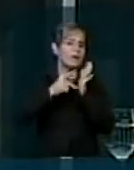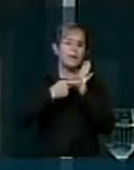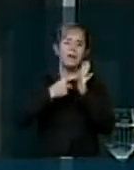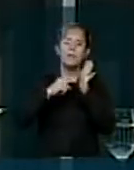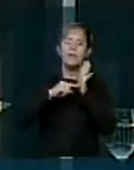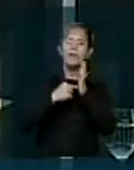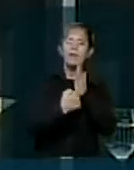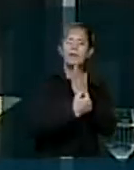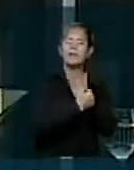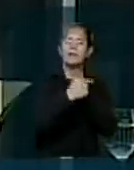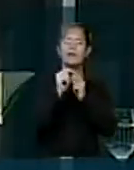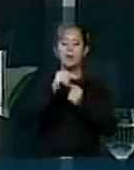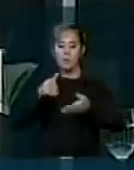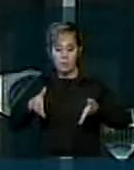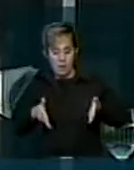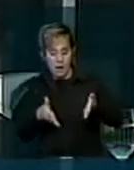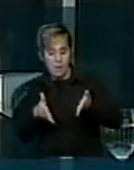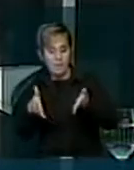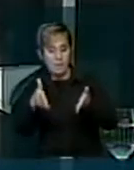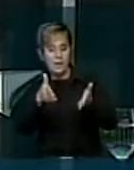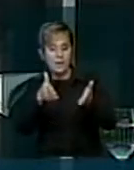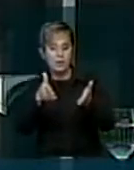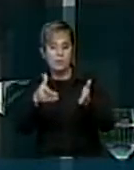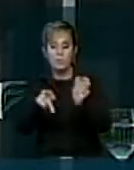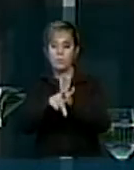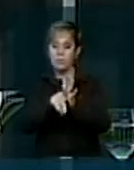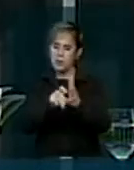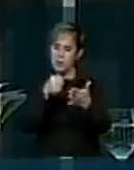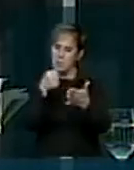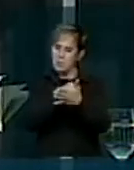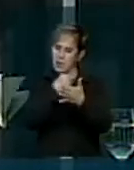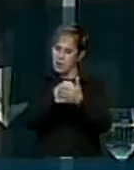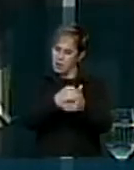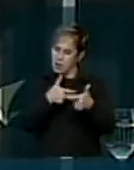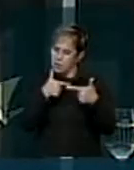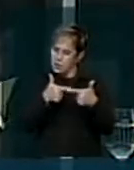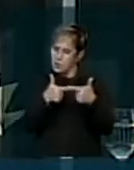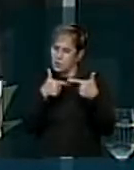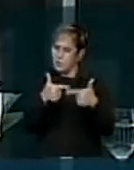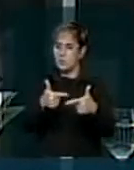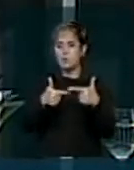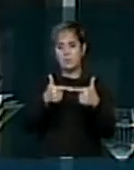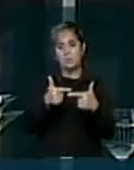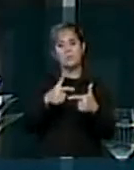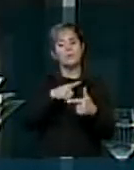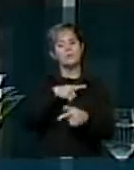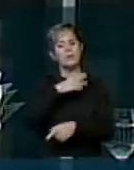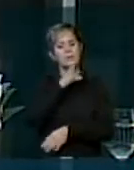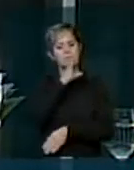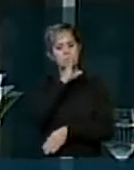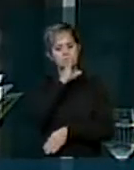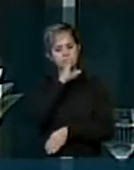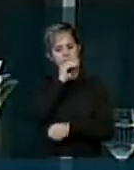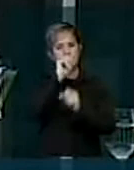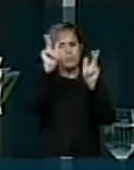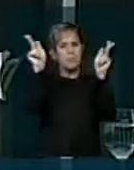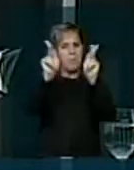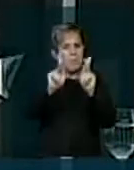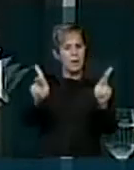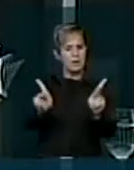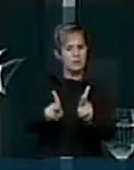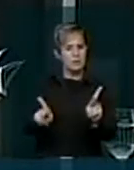Costa, que é o caminho a seguir, que é o caminho da resistência, ainda que pacífica e silenciosa, como